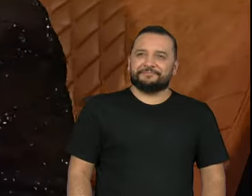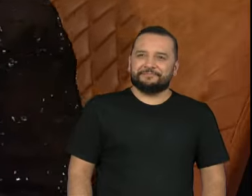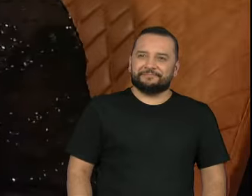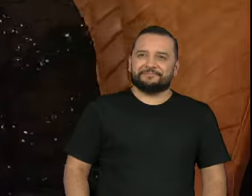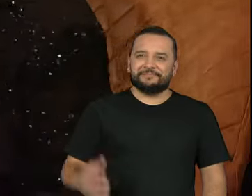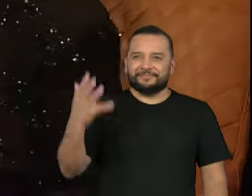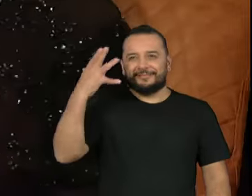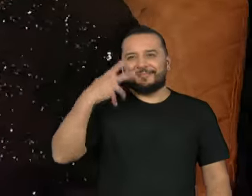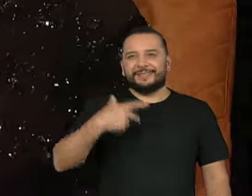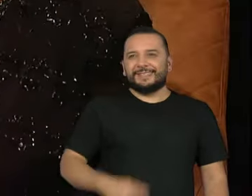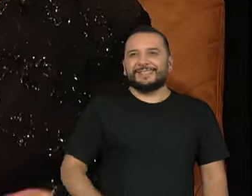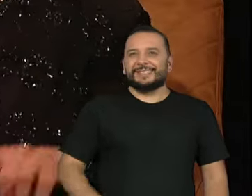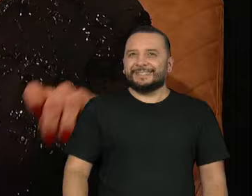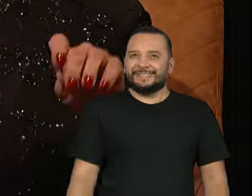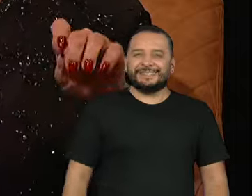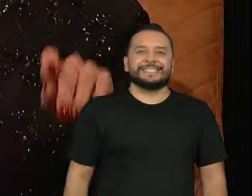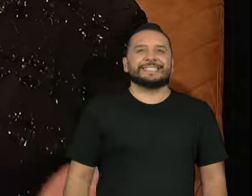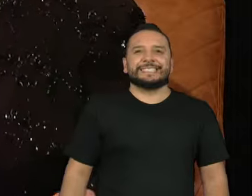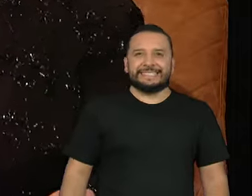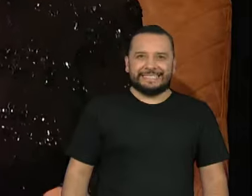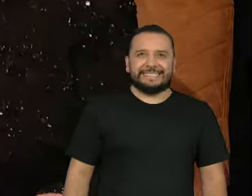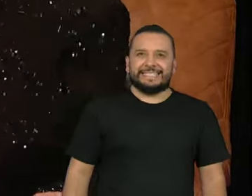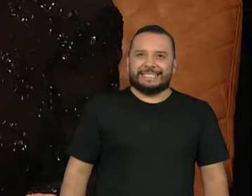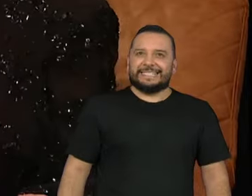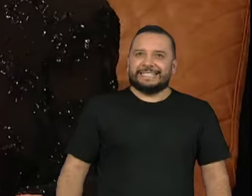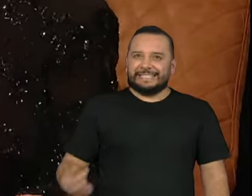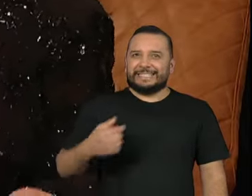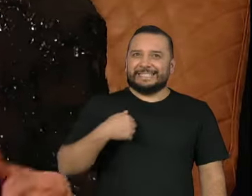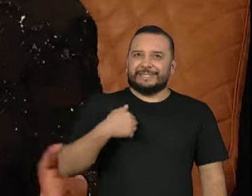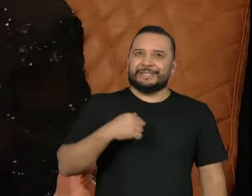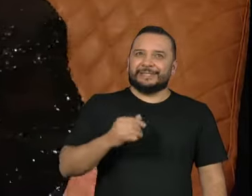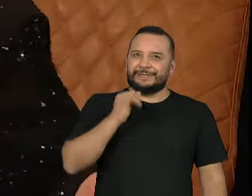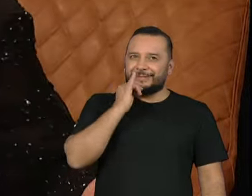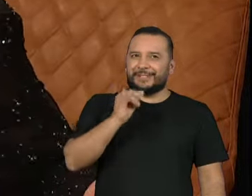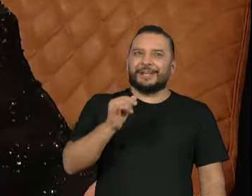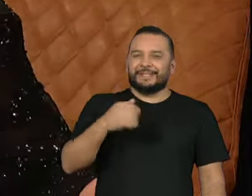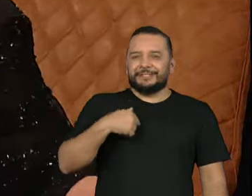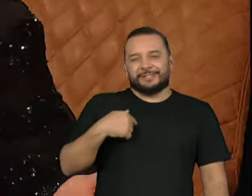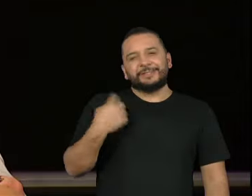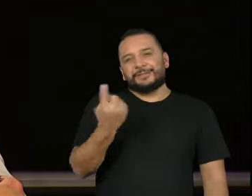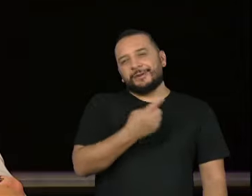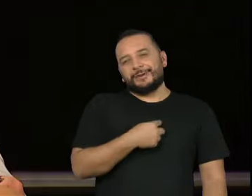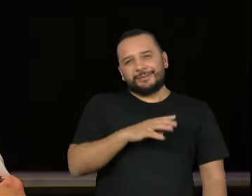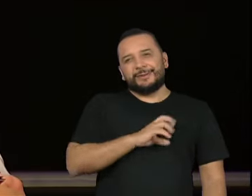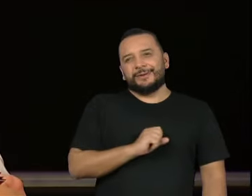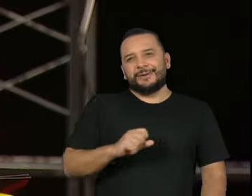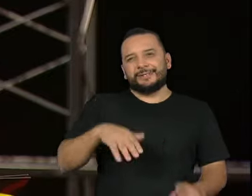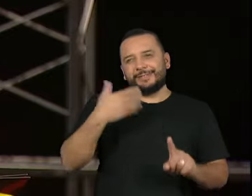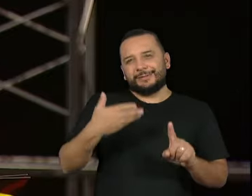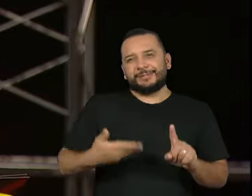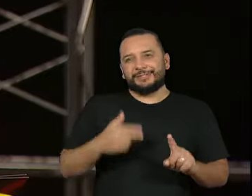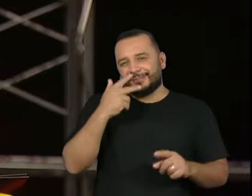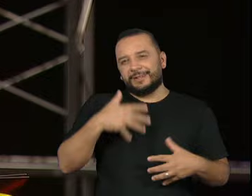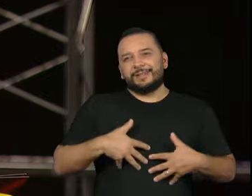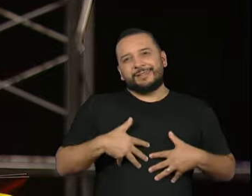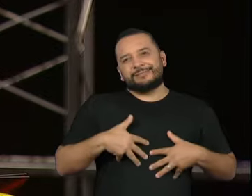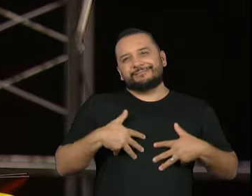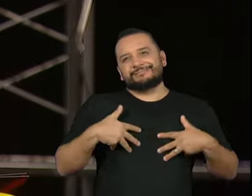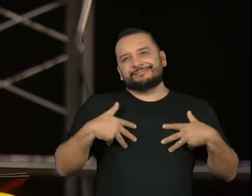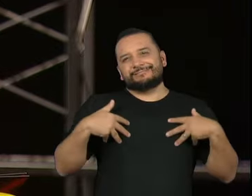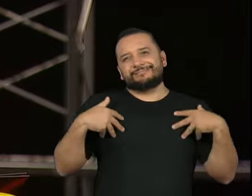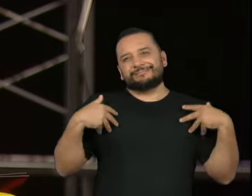coisa linda. Olha, eu sempre digo, a gente gosta de elogios, né? Claro, nosso ego, né? A gente vive